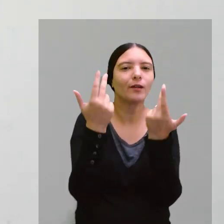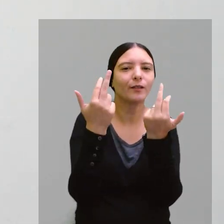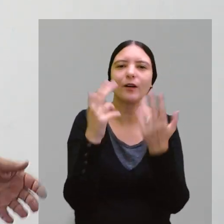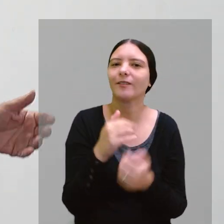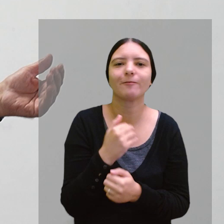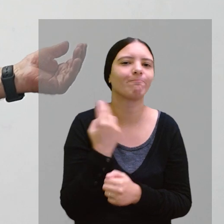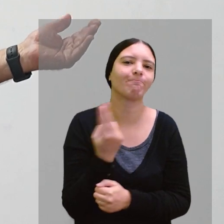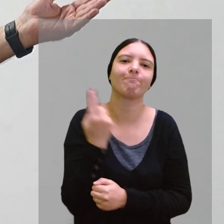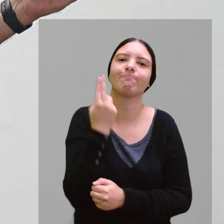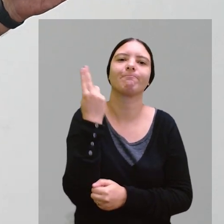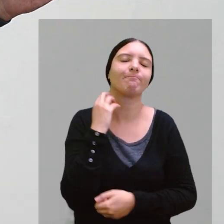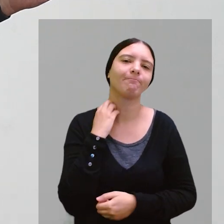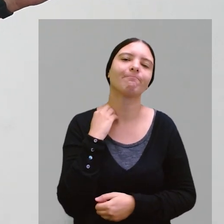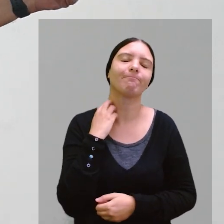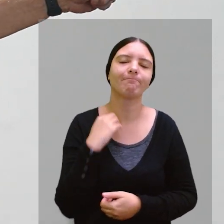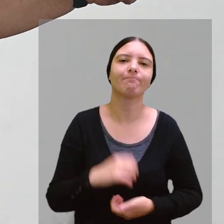conexões.